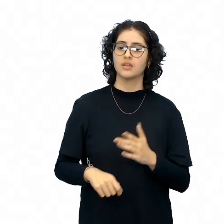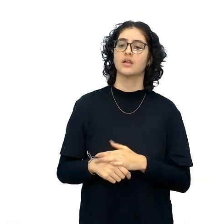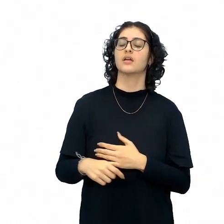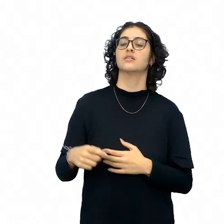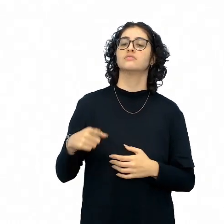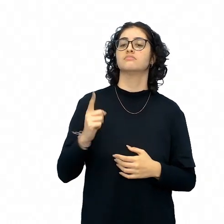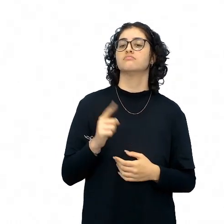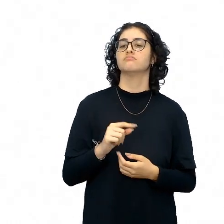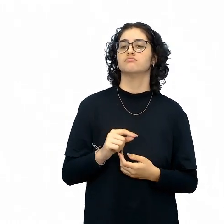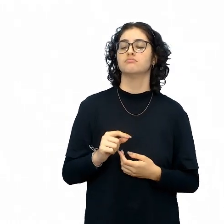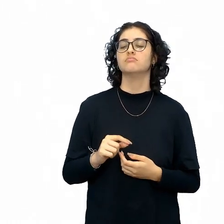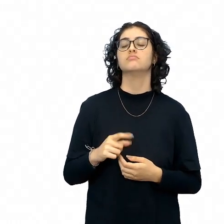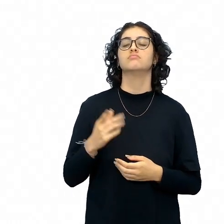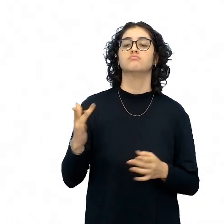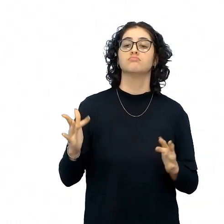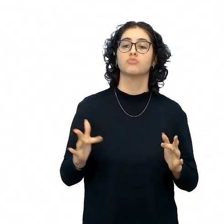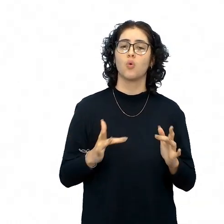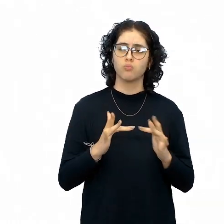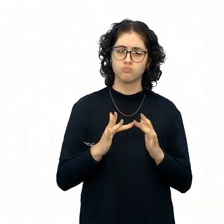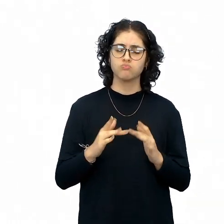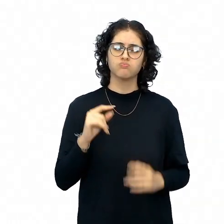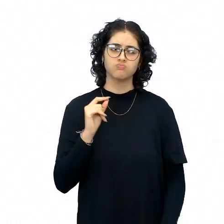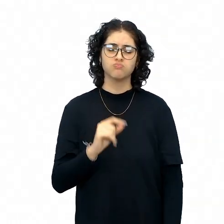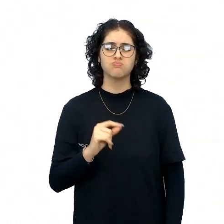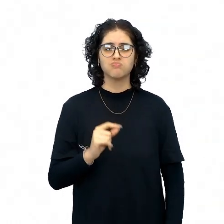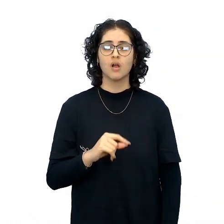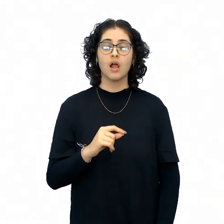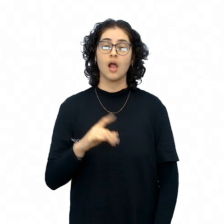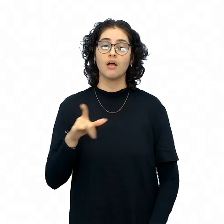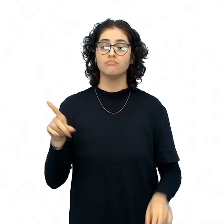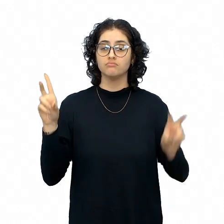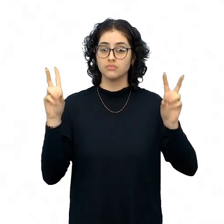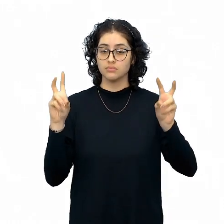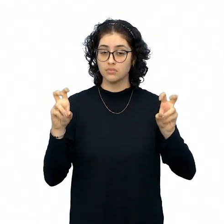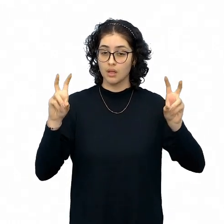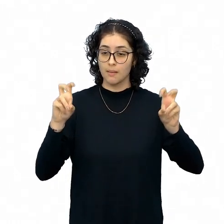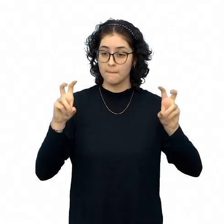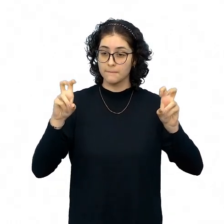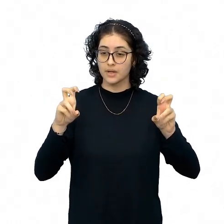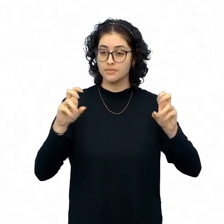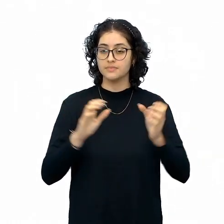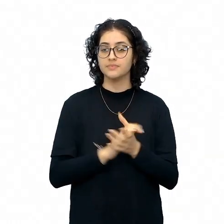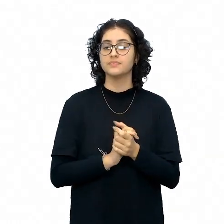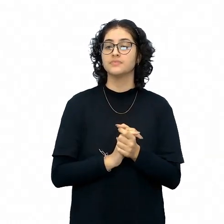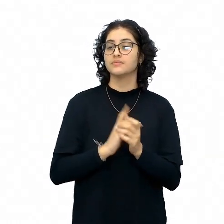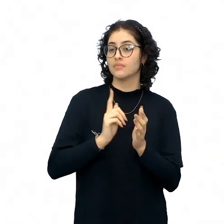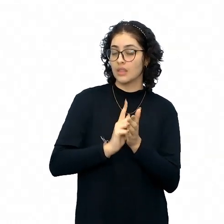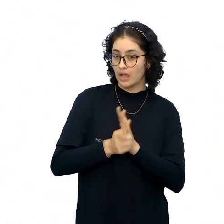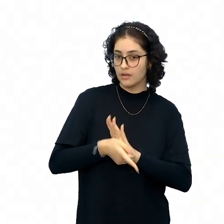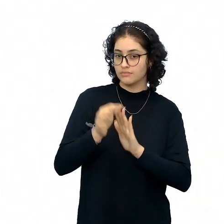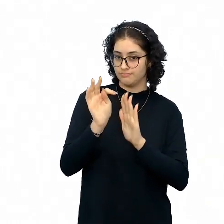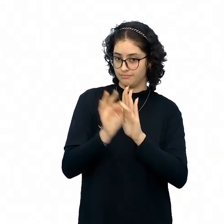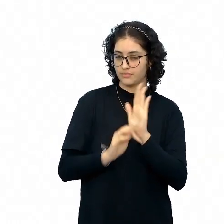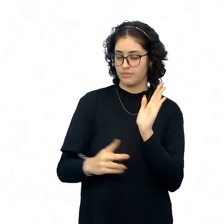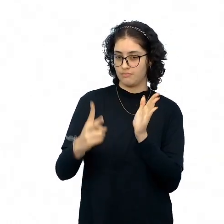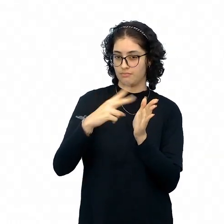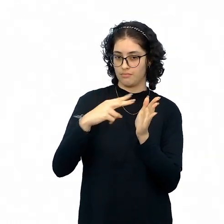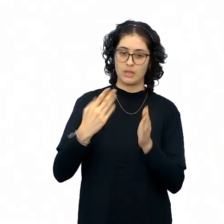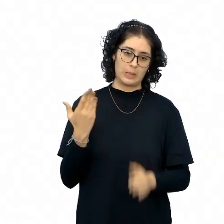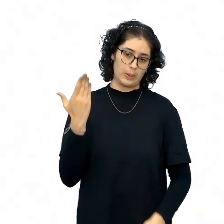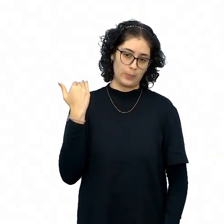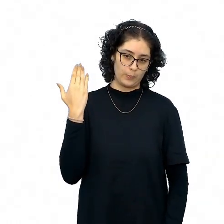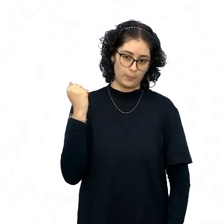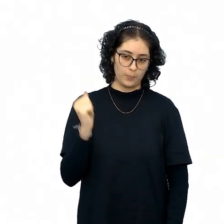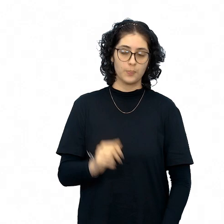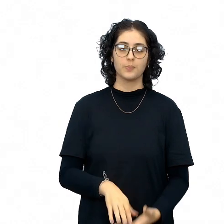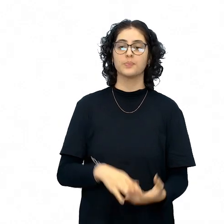está relacionado, então, à temática, não é? O gênero textual lido lá no início